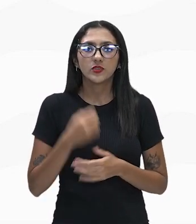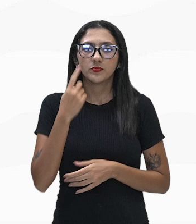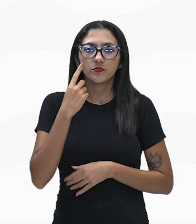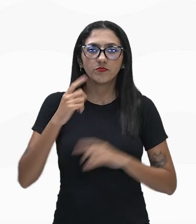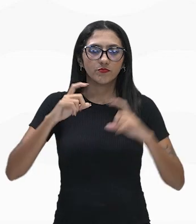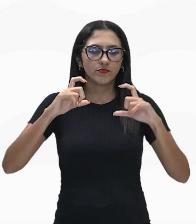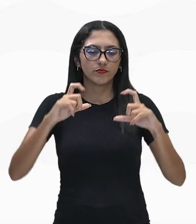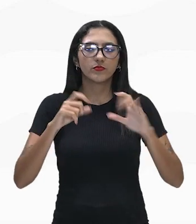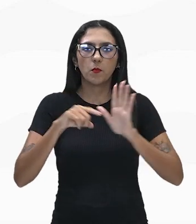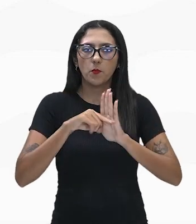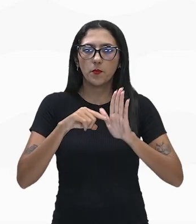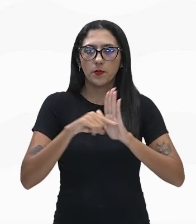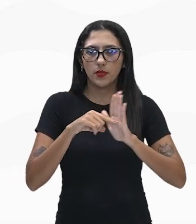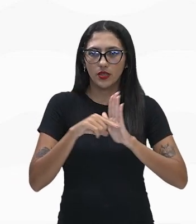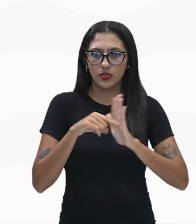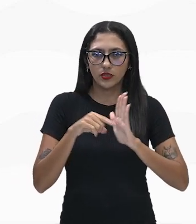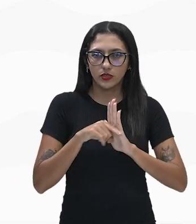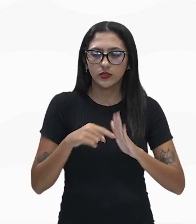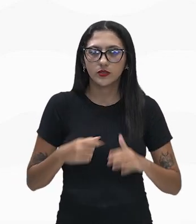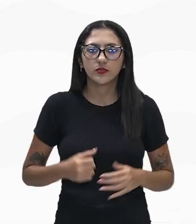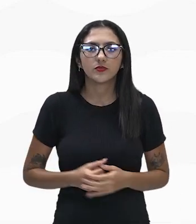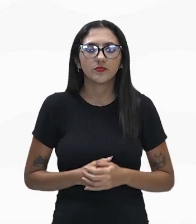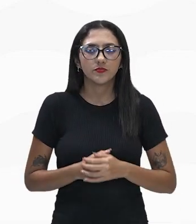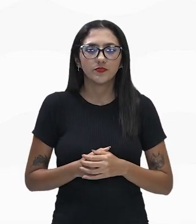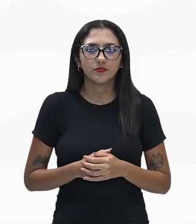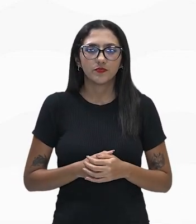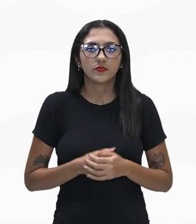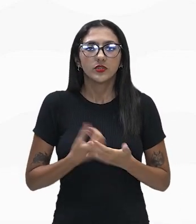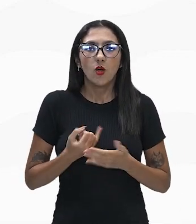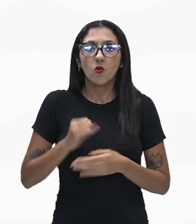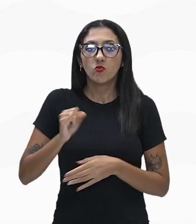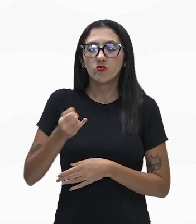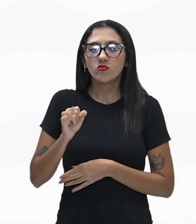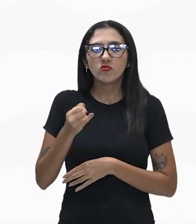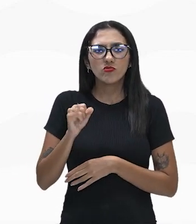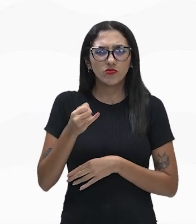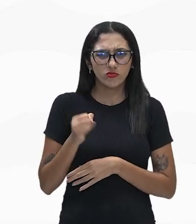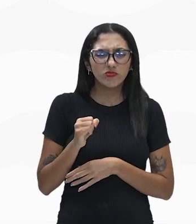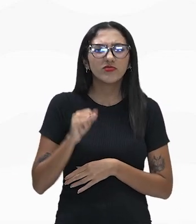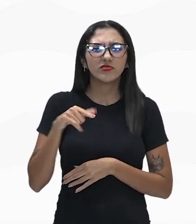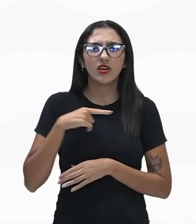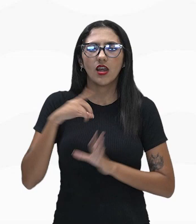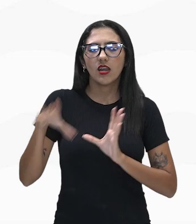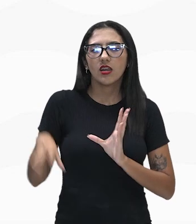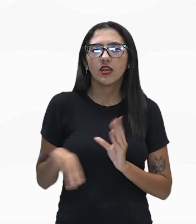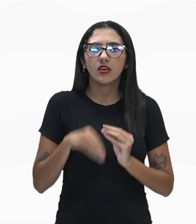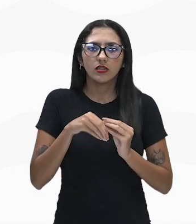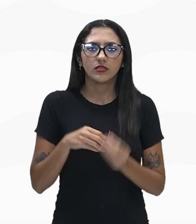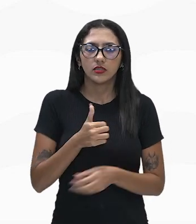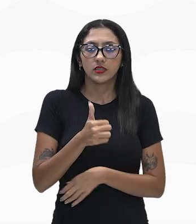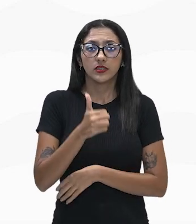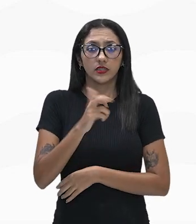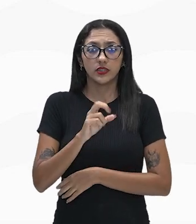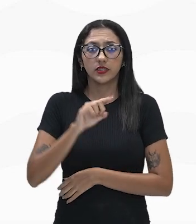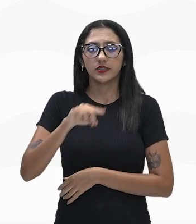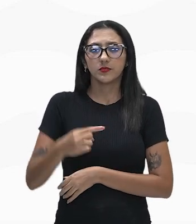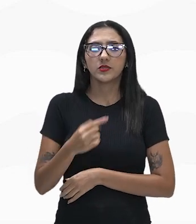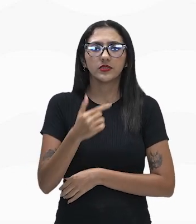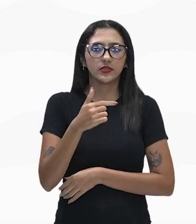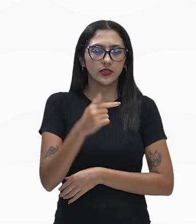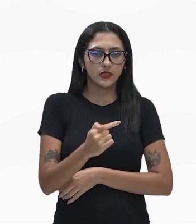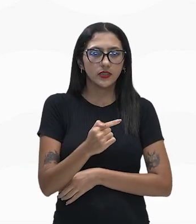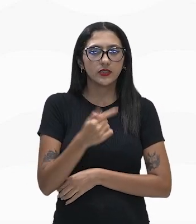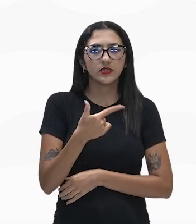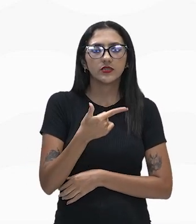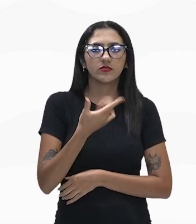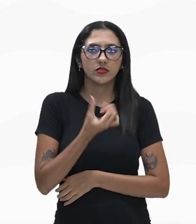65.726,29 menos 50 mil reais, significa que de juros você irá pagar R$